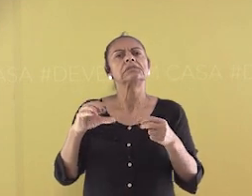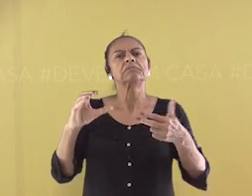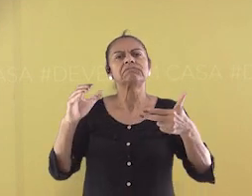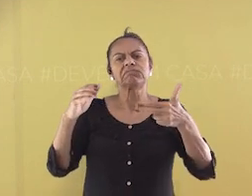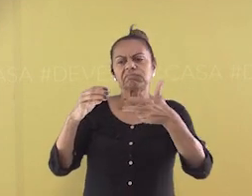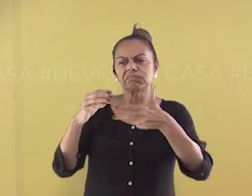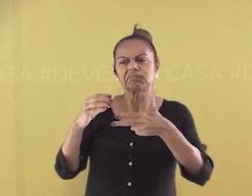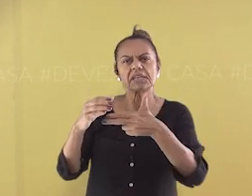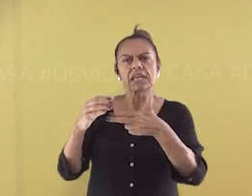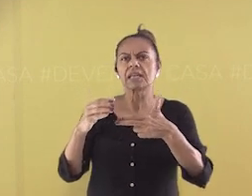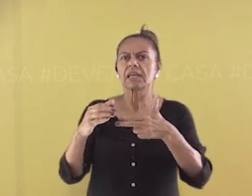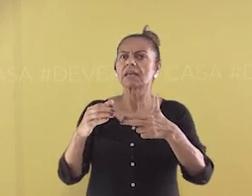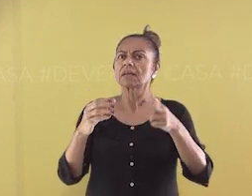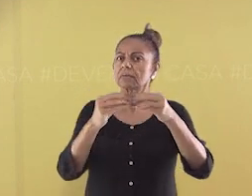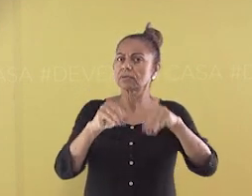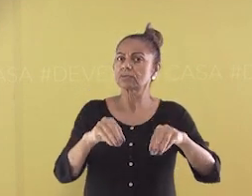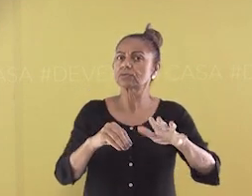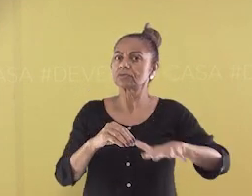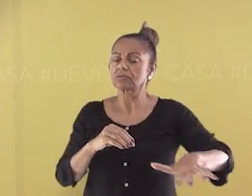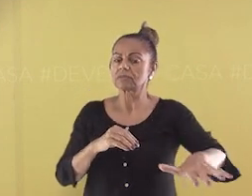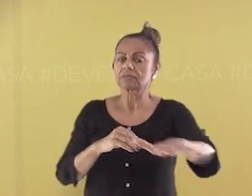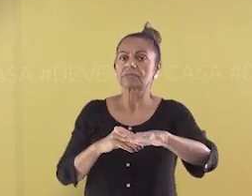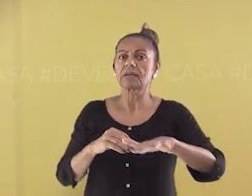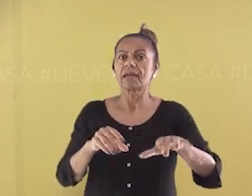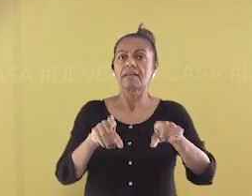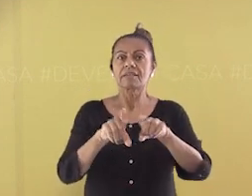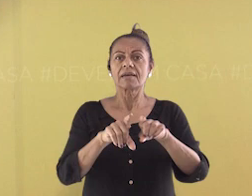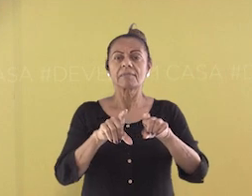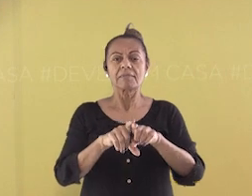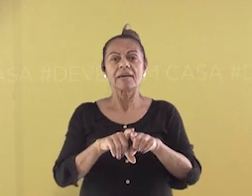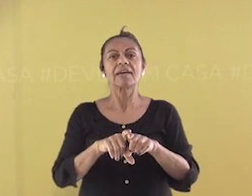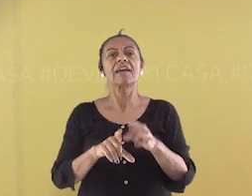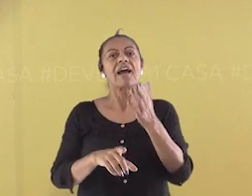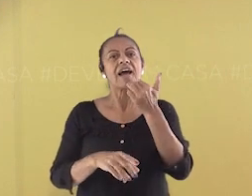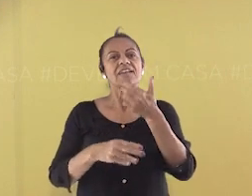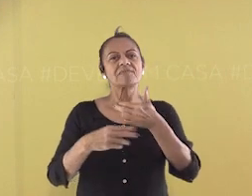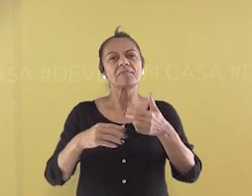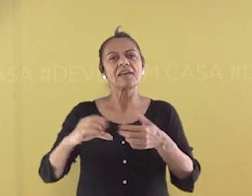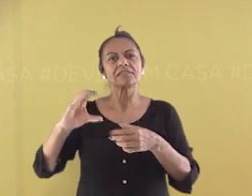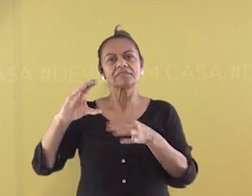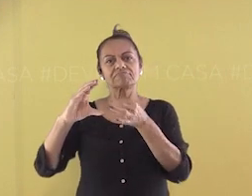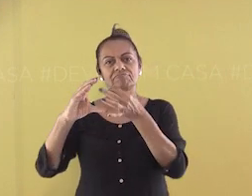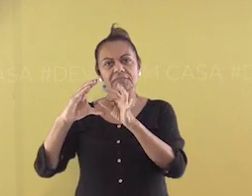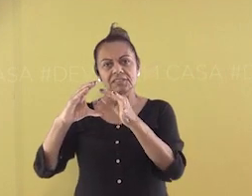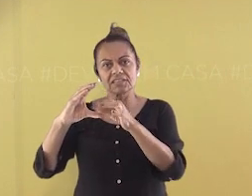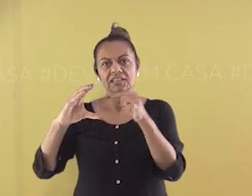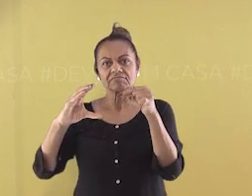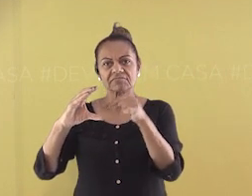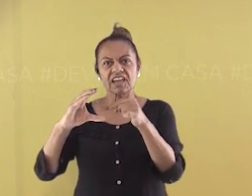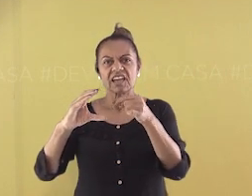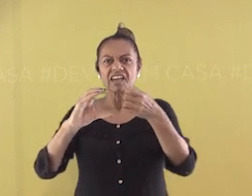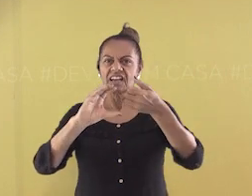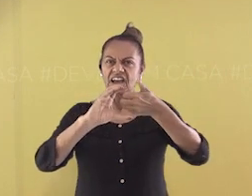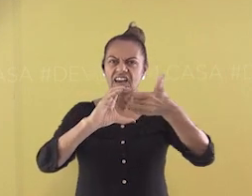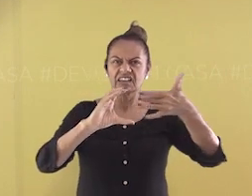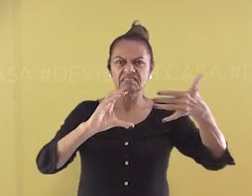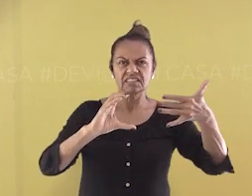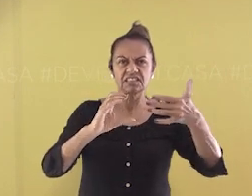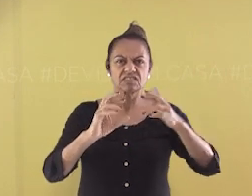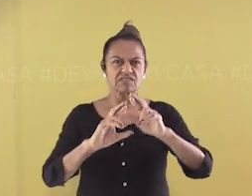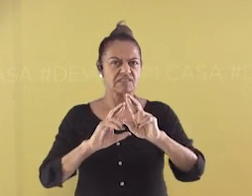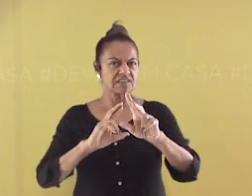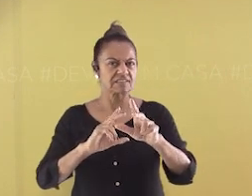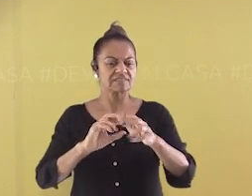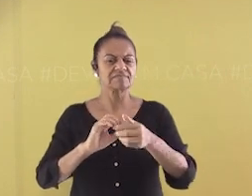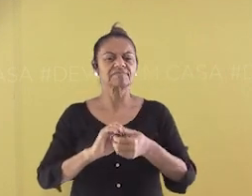produtos orgânicos e alimentos transgênicos, que apresentam características diferentes. A nossa aula